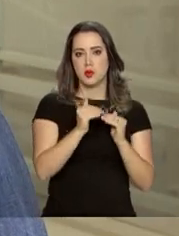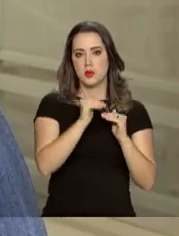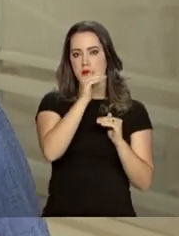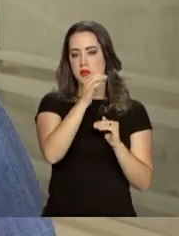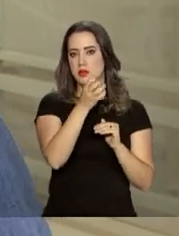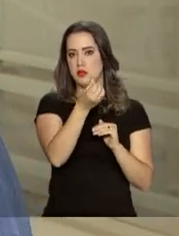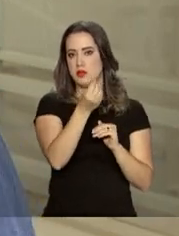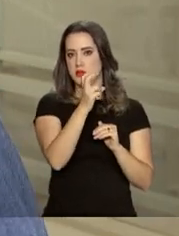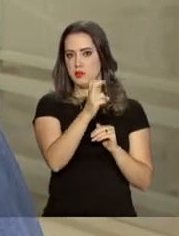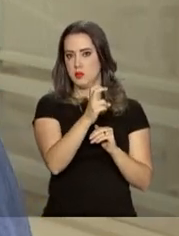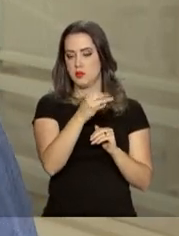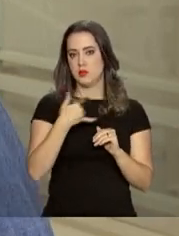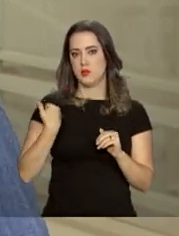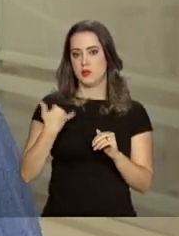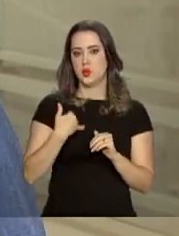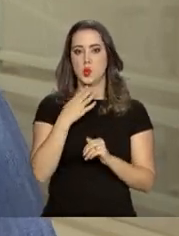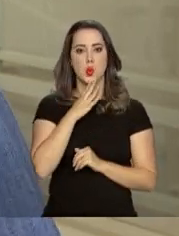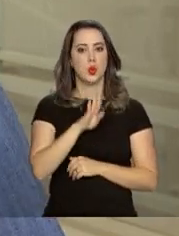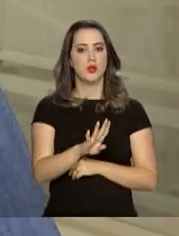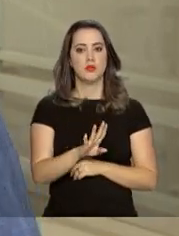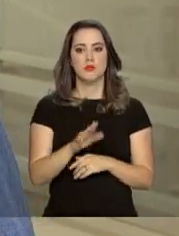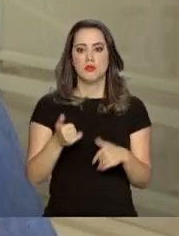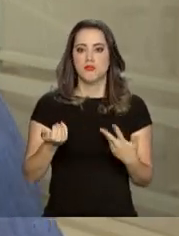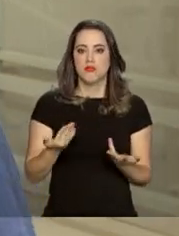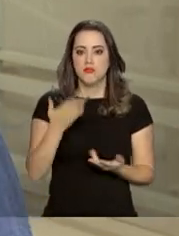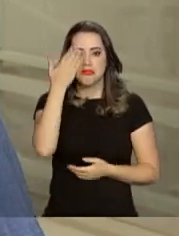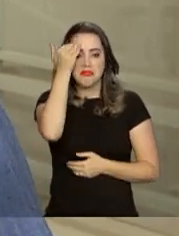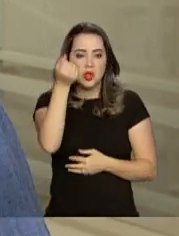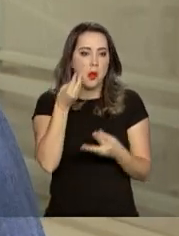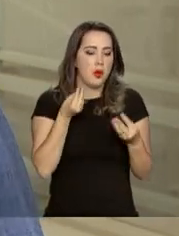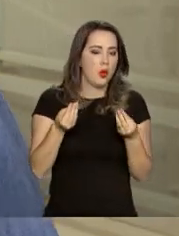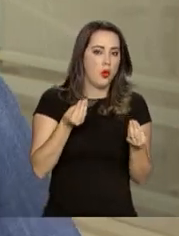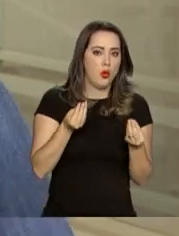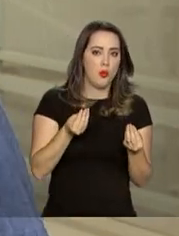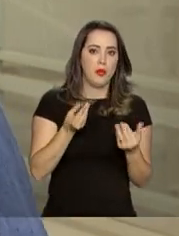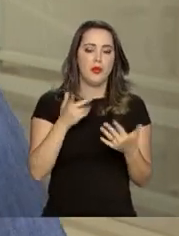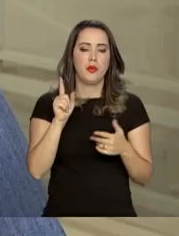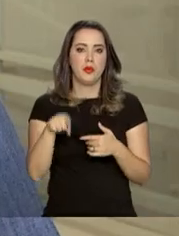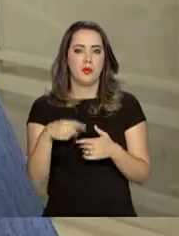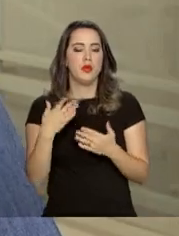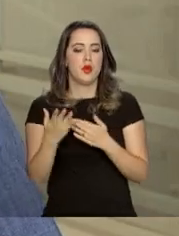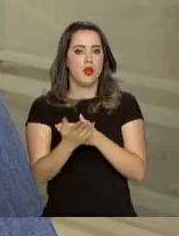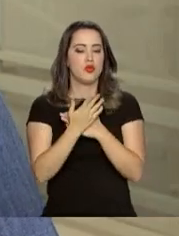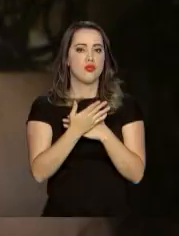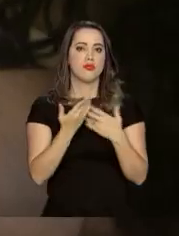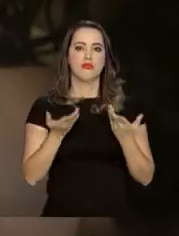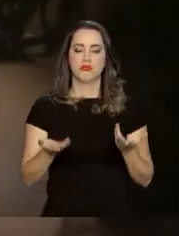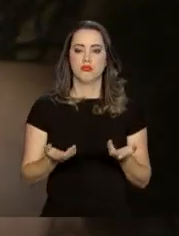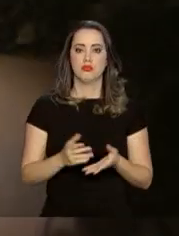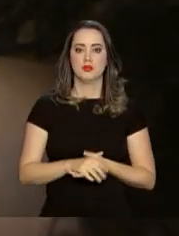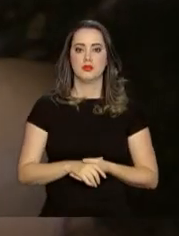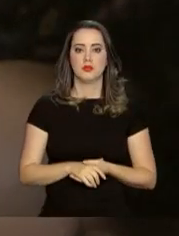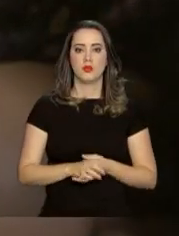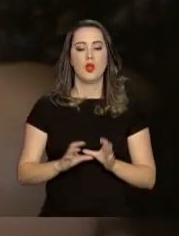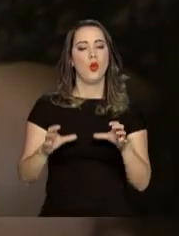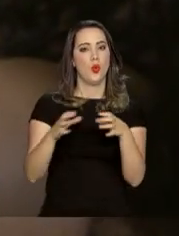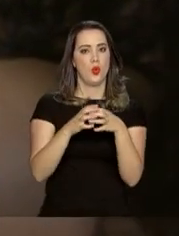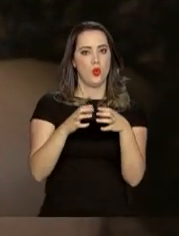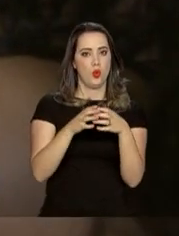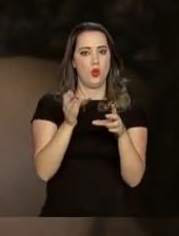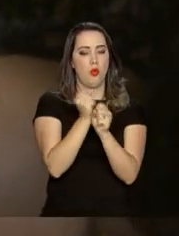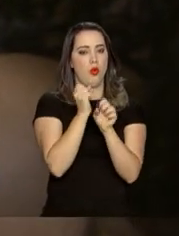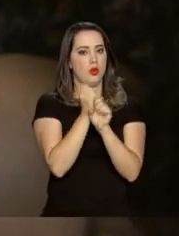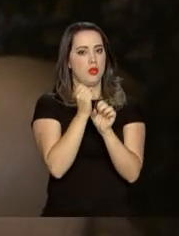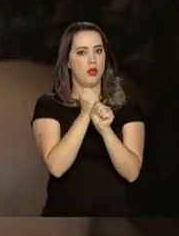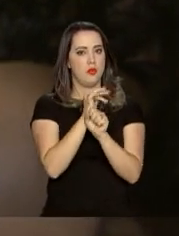e eu como não conhecia eu não tinha idéia de como ela iria me servir o núcleo de apoio contábil e